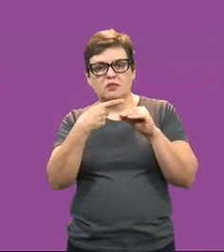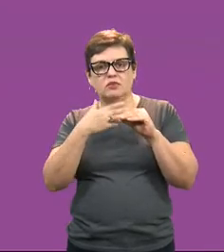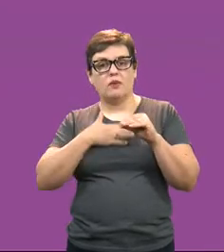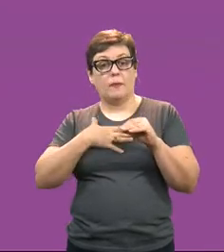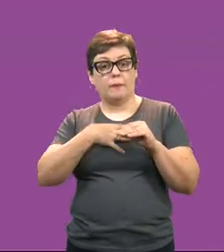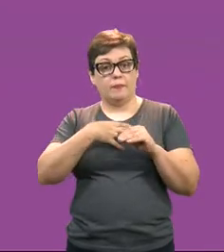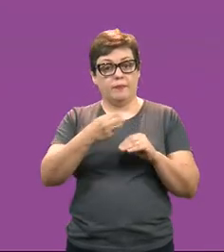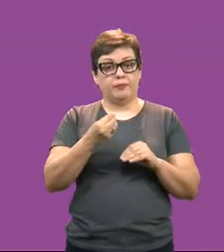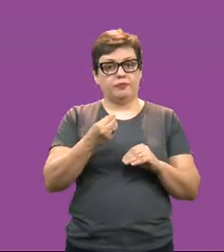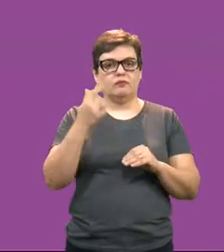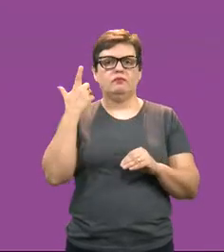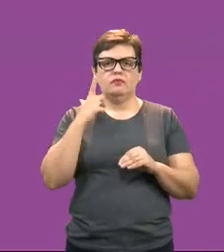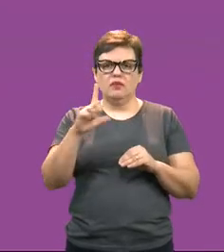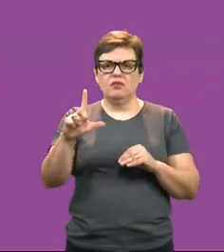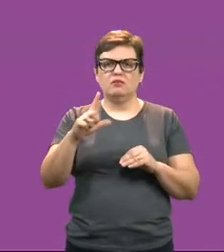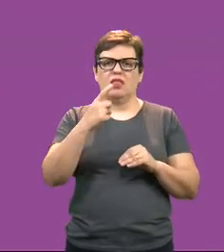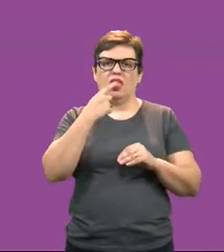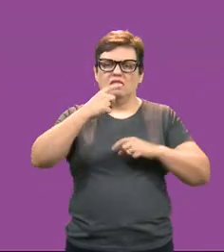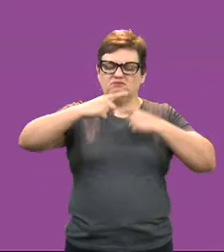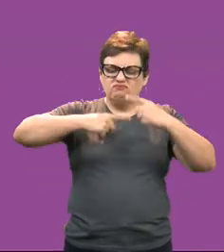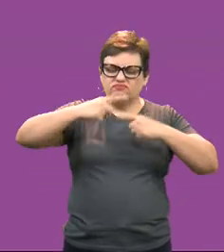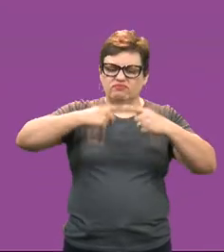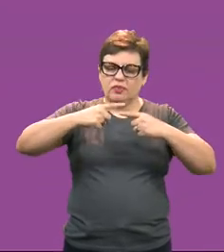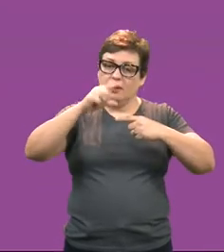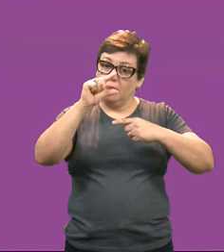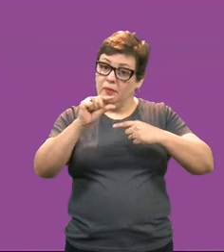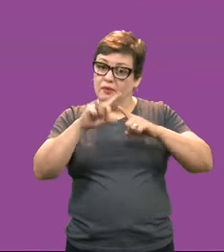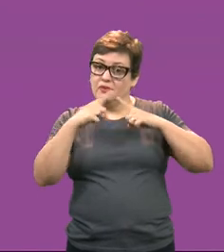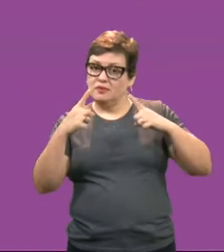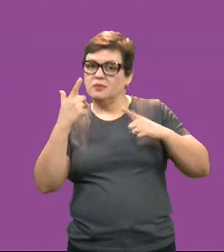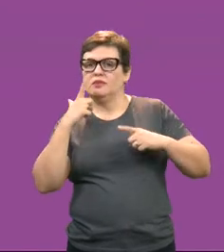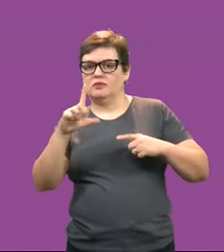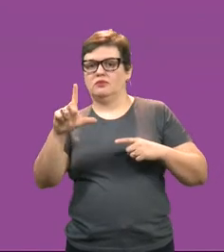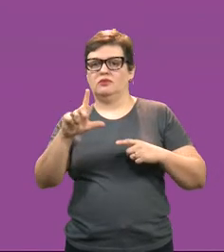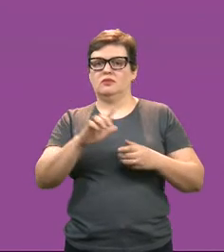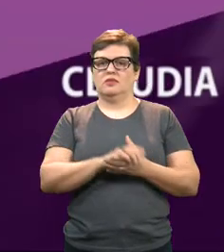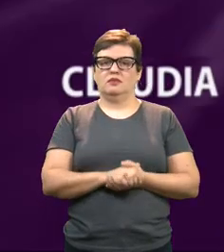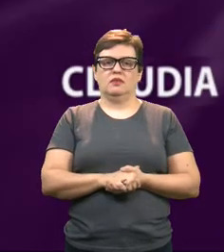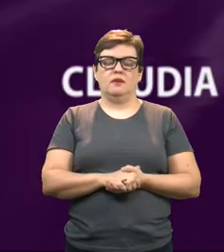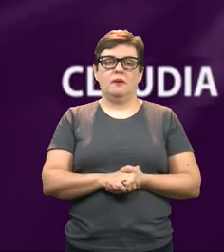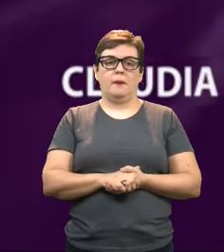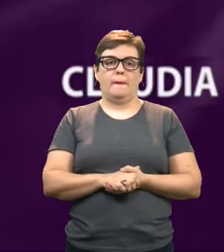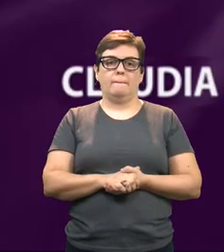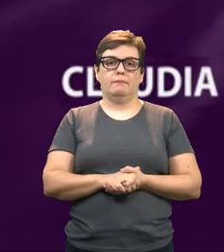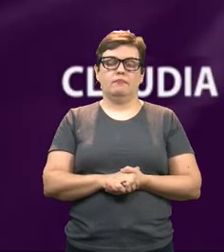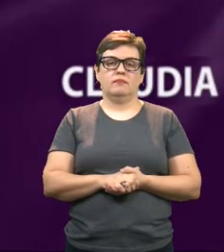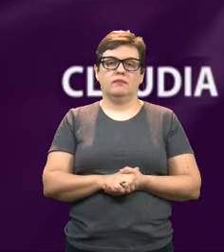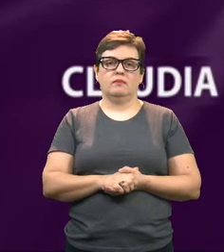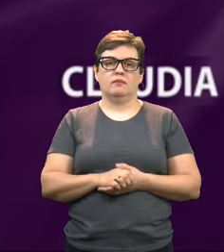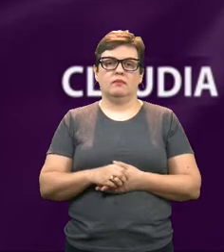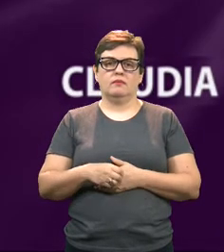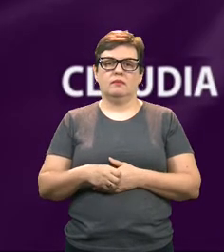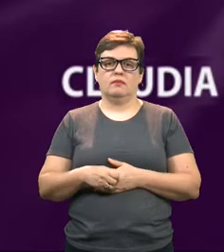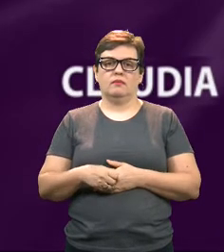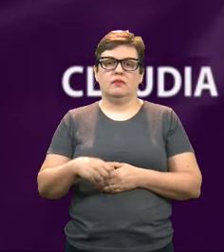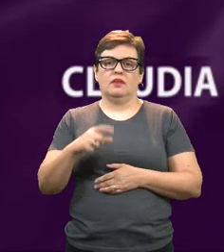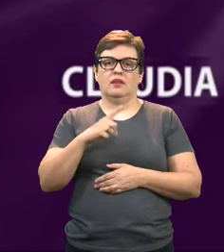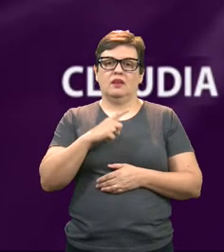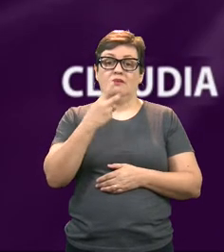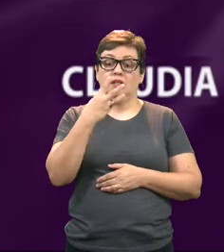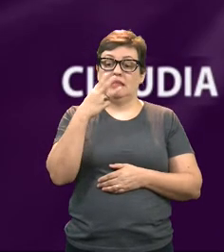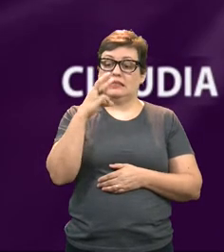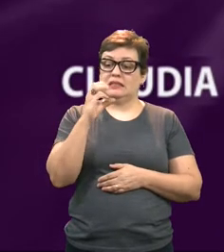ele continuava convulsionando, menos, mas continuava. Ele veio a ter 30